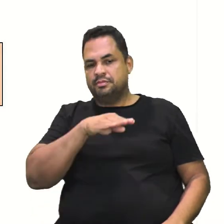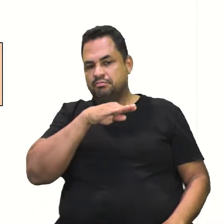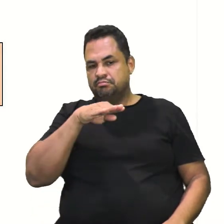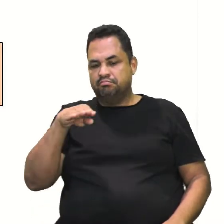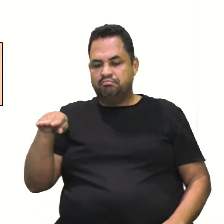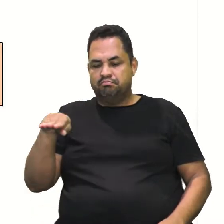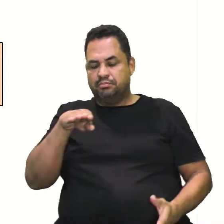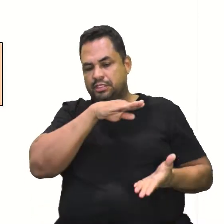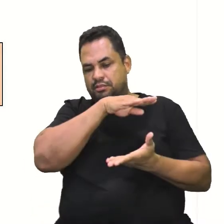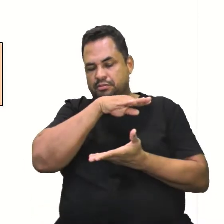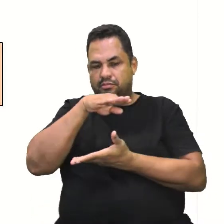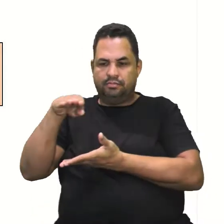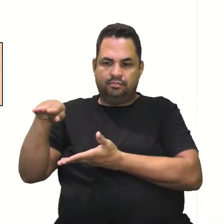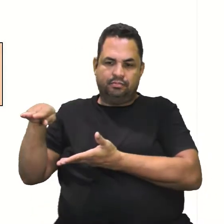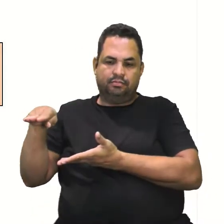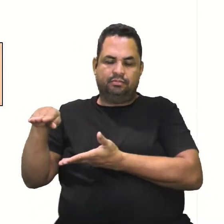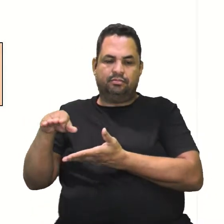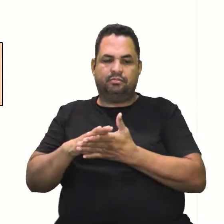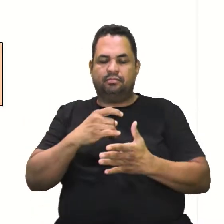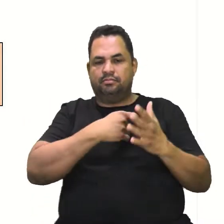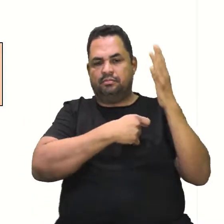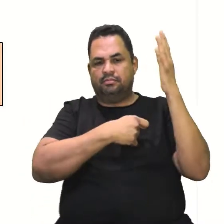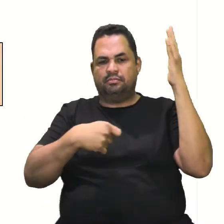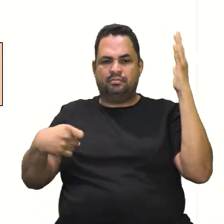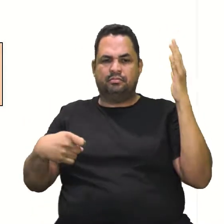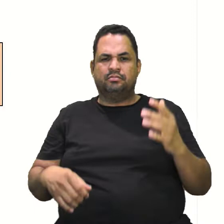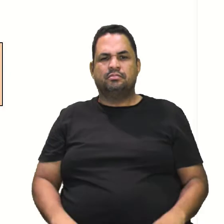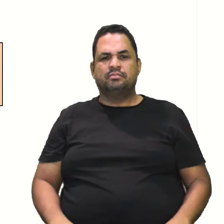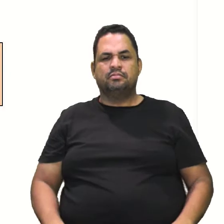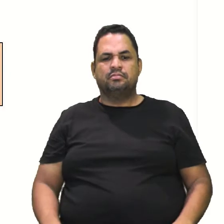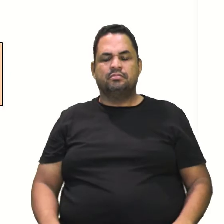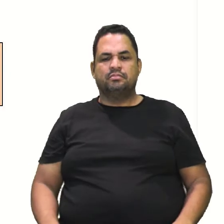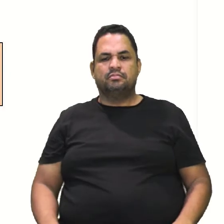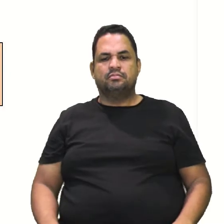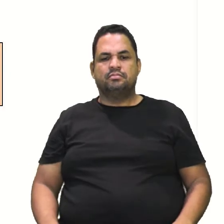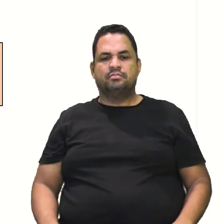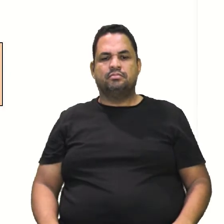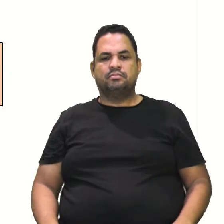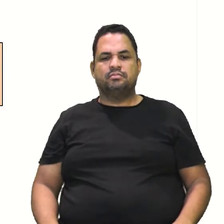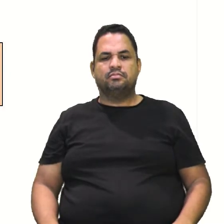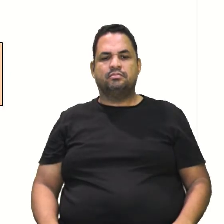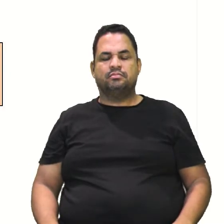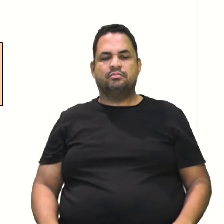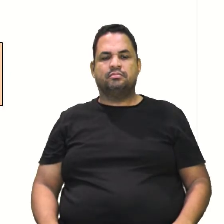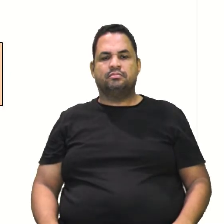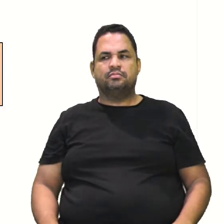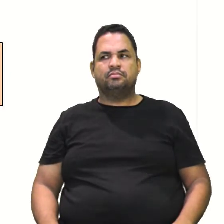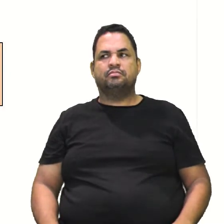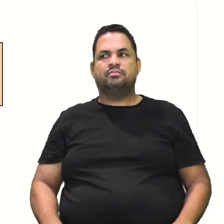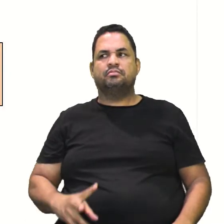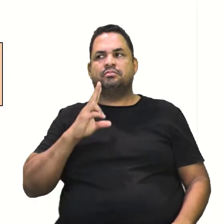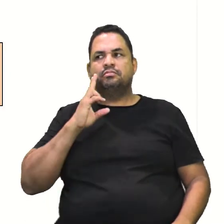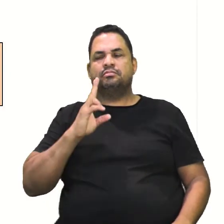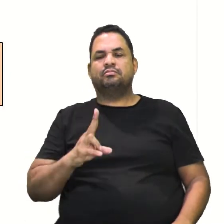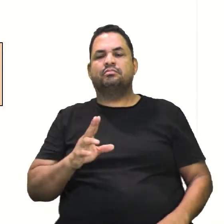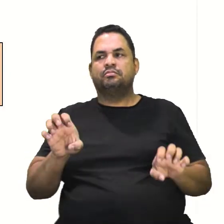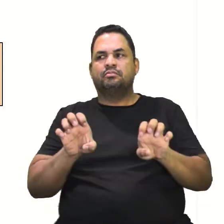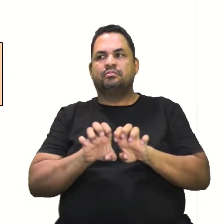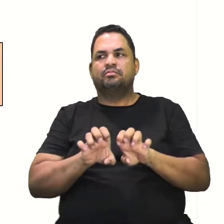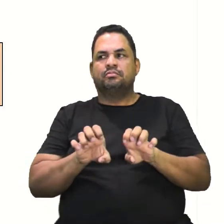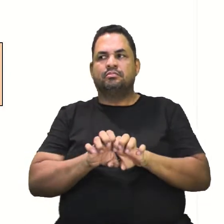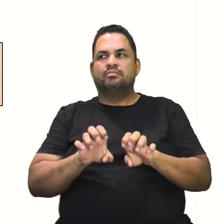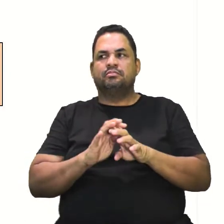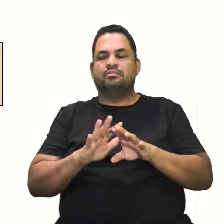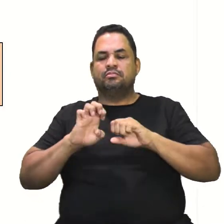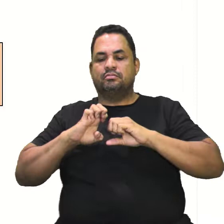x. Isso. E o eixo imaginário aqui é o eixo paralelo ao y, né? Beleza. Então quer dizer que são as mesmas equações